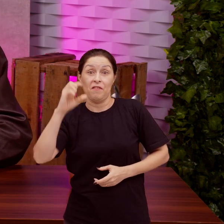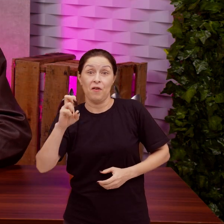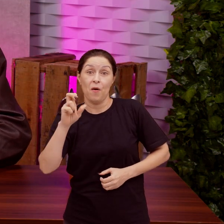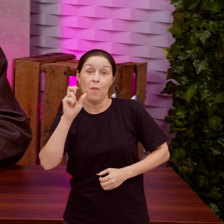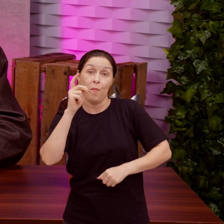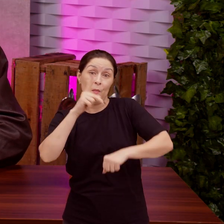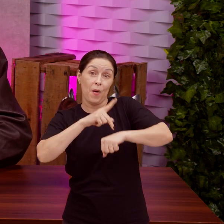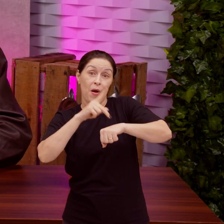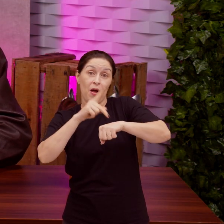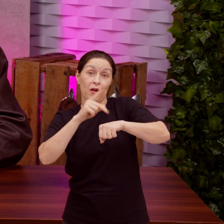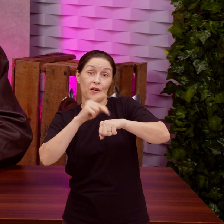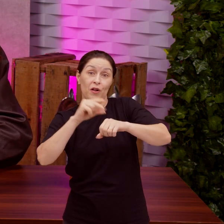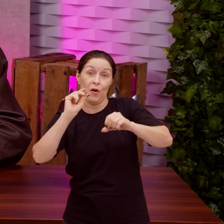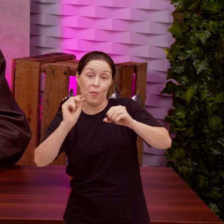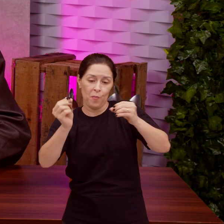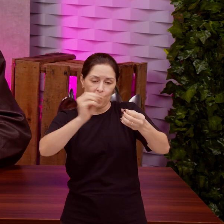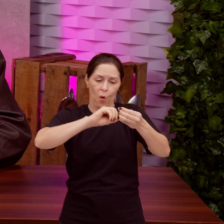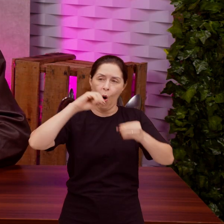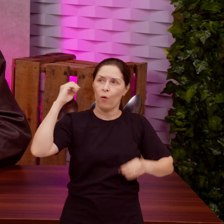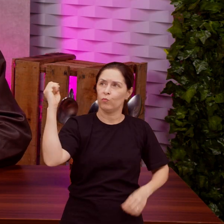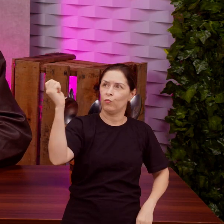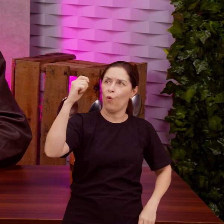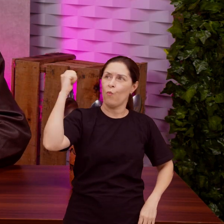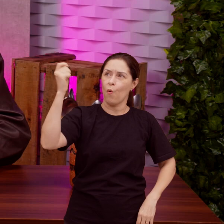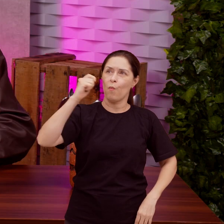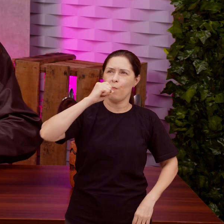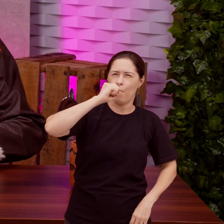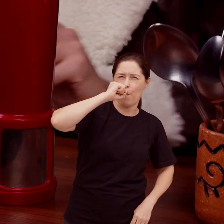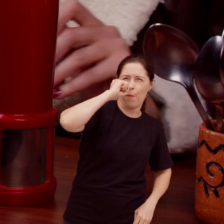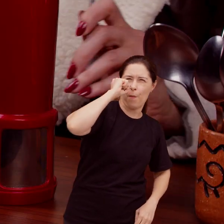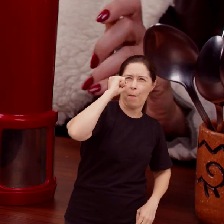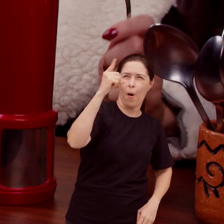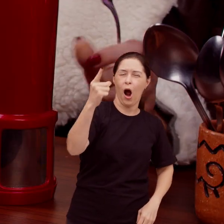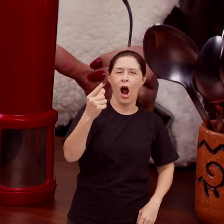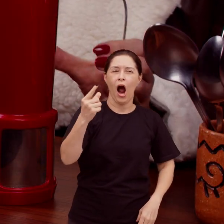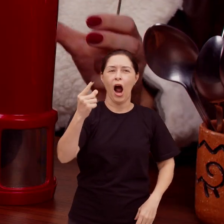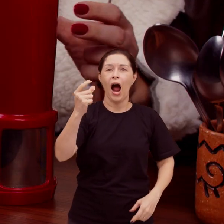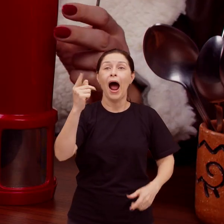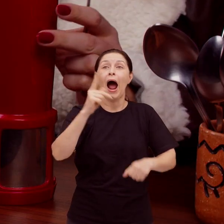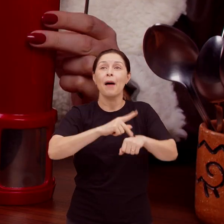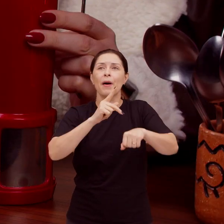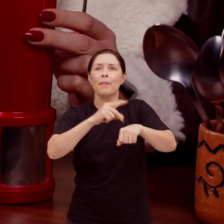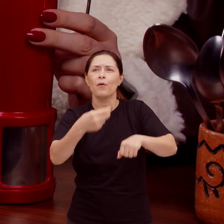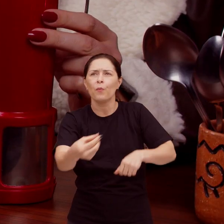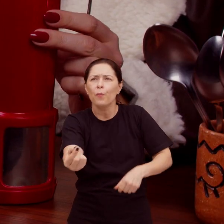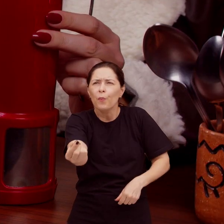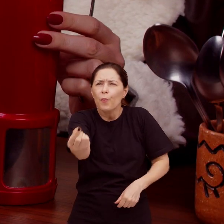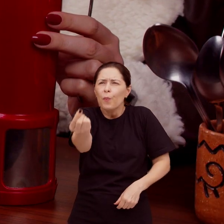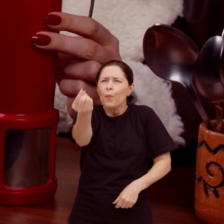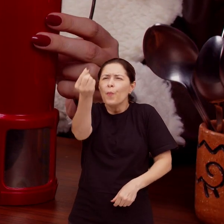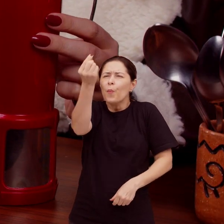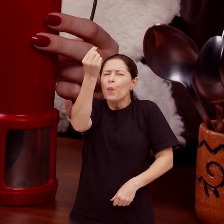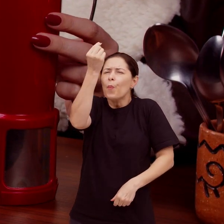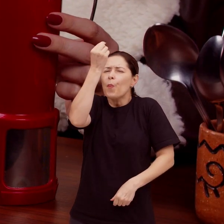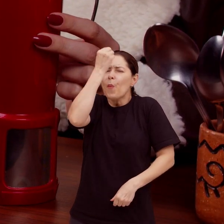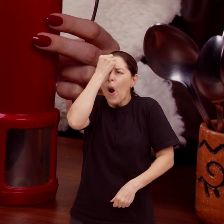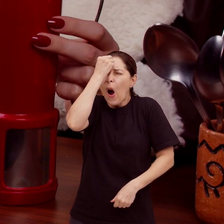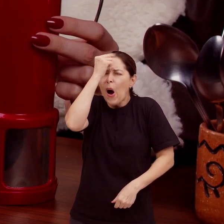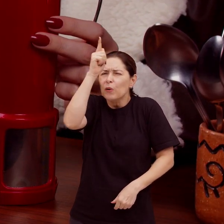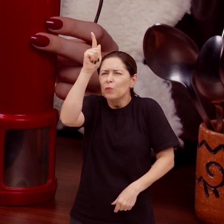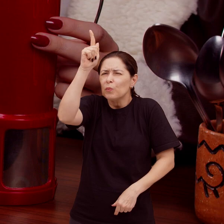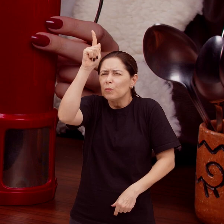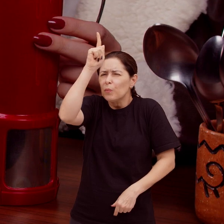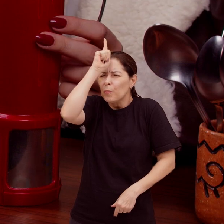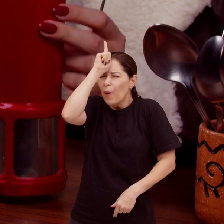pedrinha, rodou, rodou, rodou e acertou bem a cabeça do